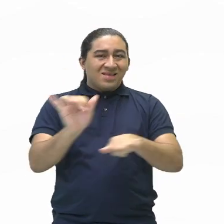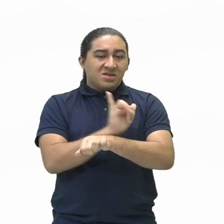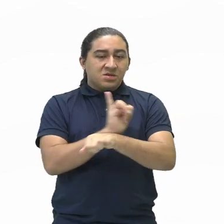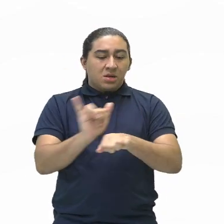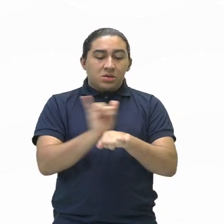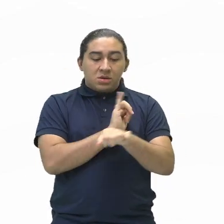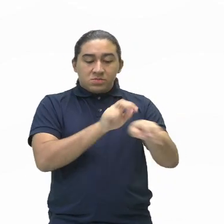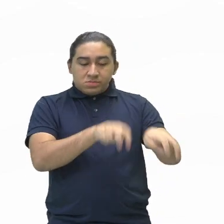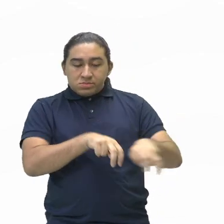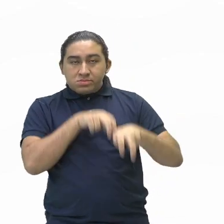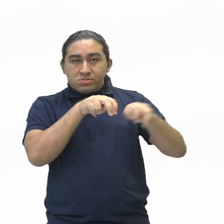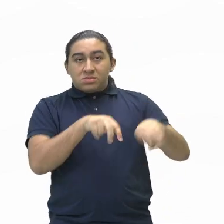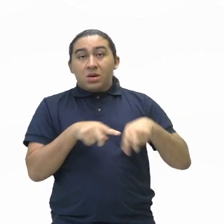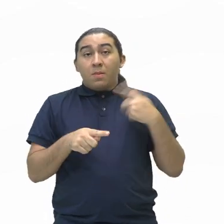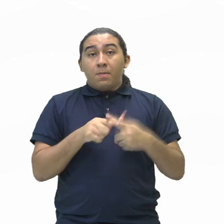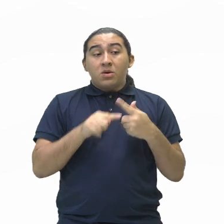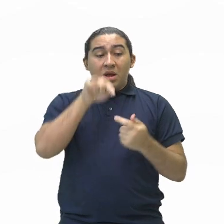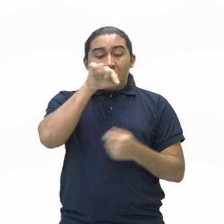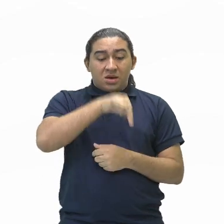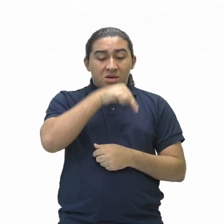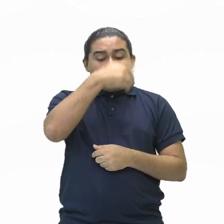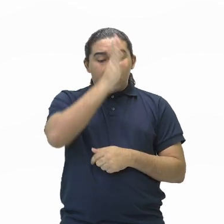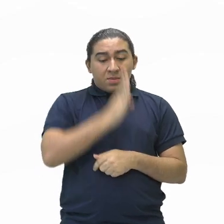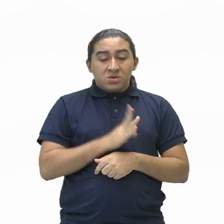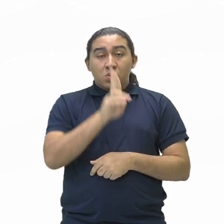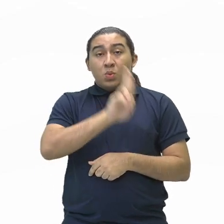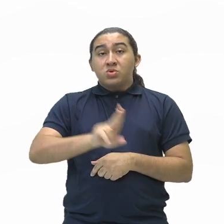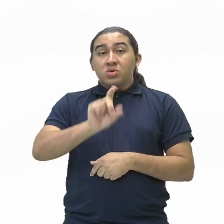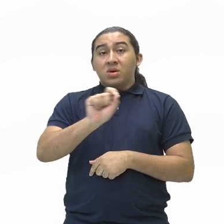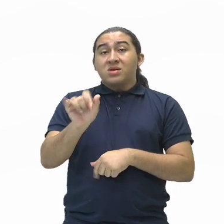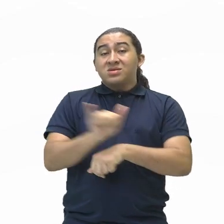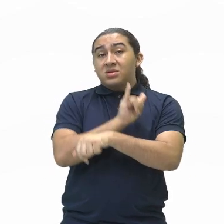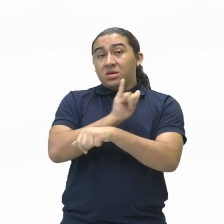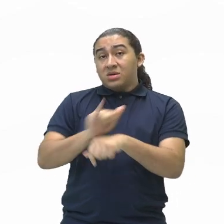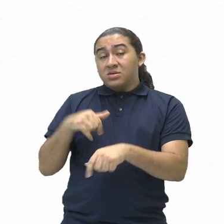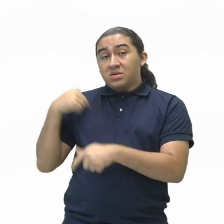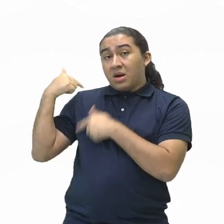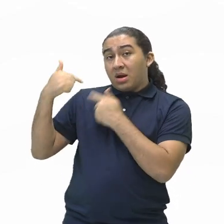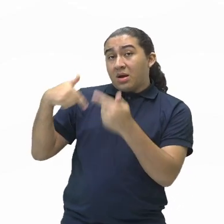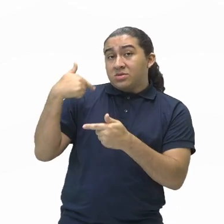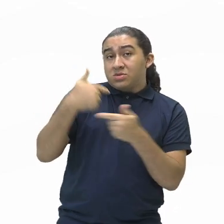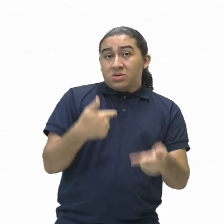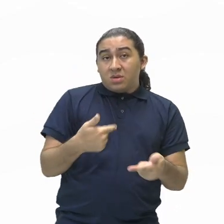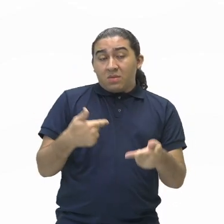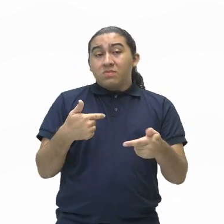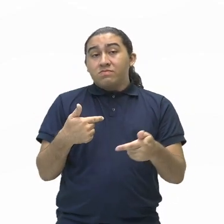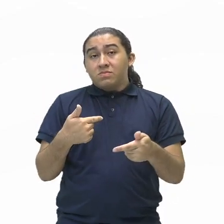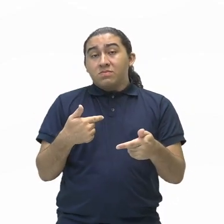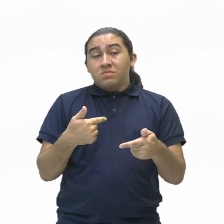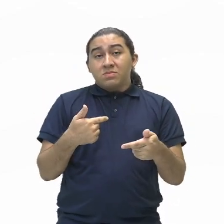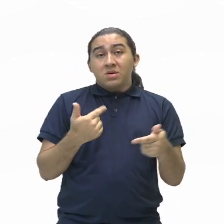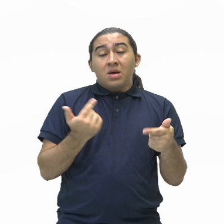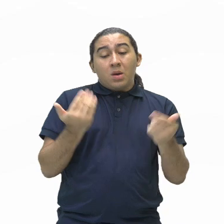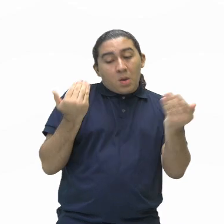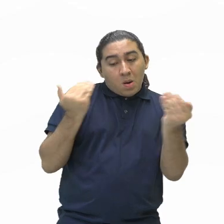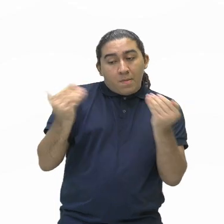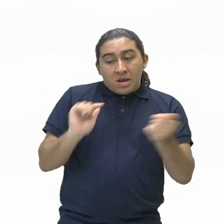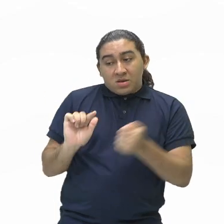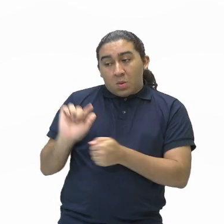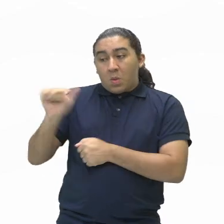engenhos brasileiros ainda utilizavam técnicas tradicionais, enquanto as